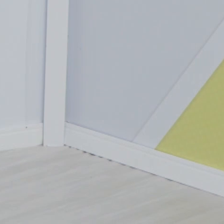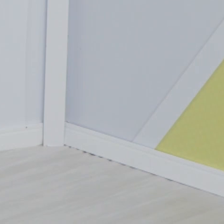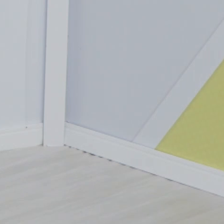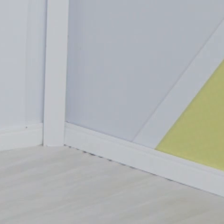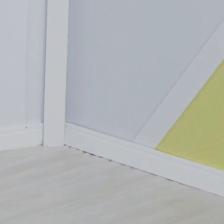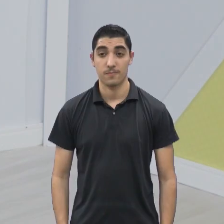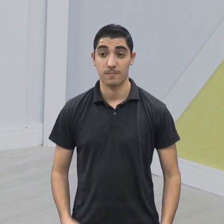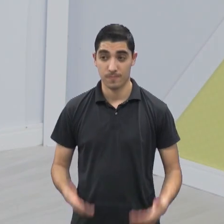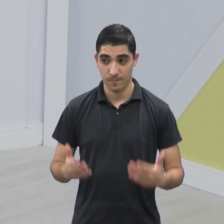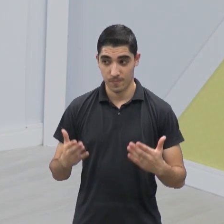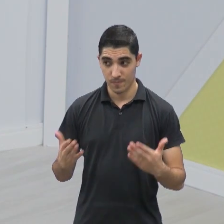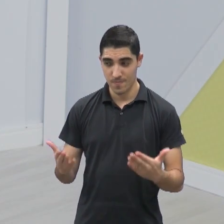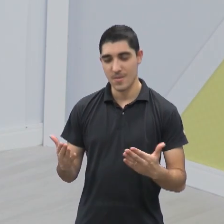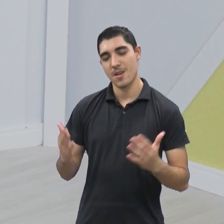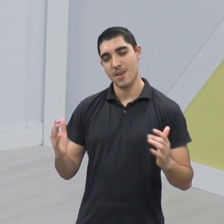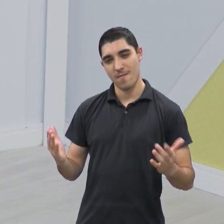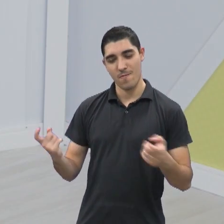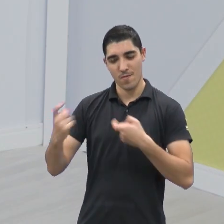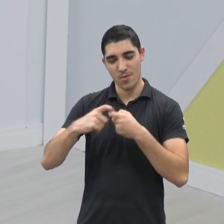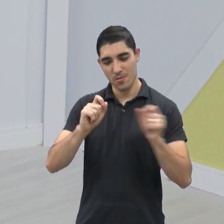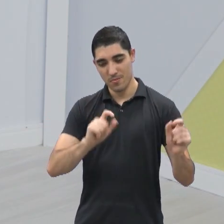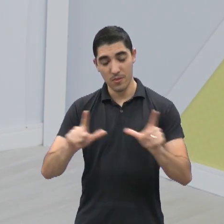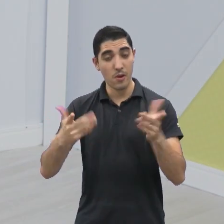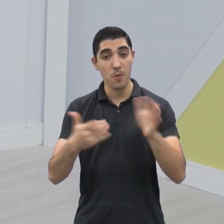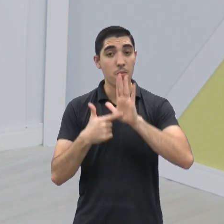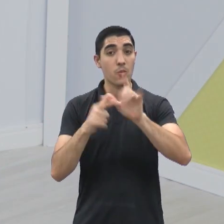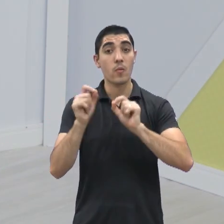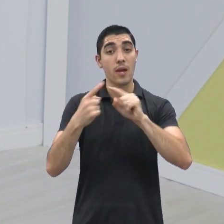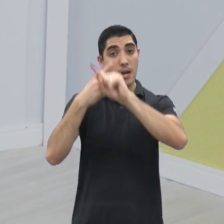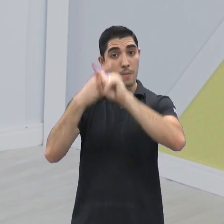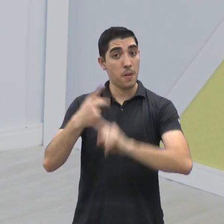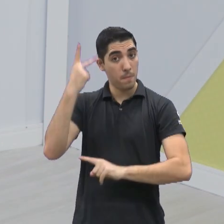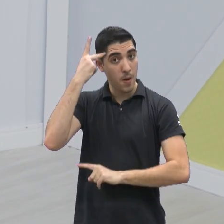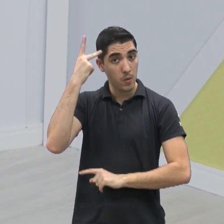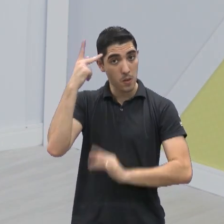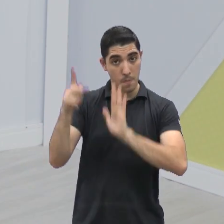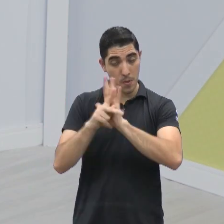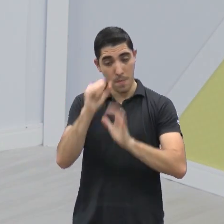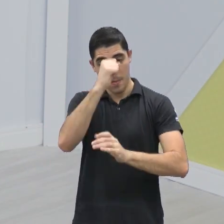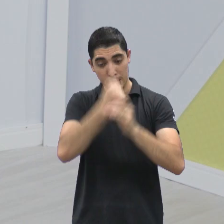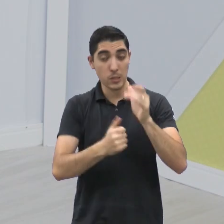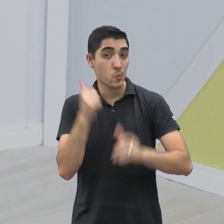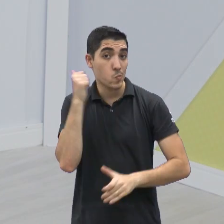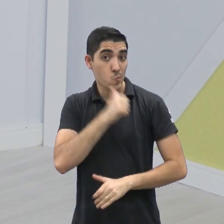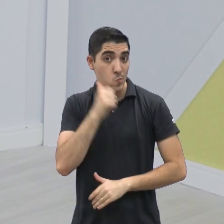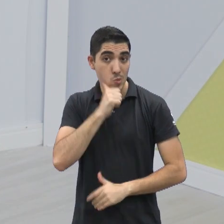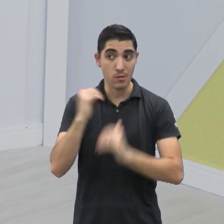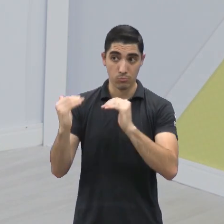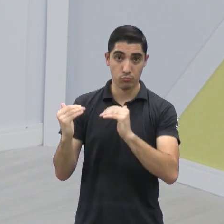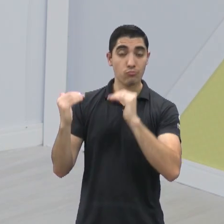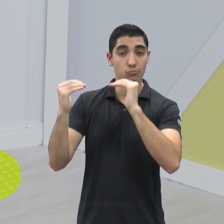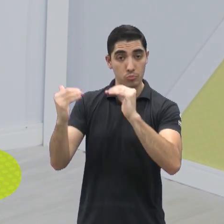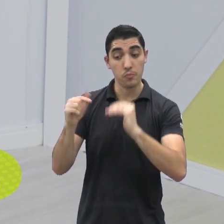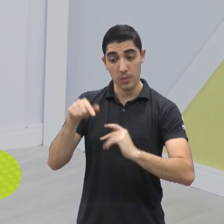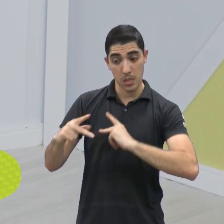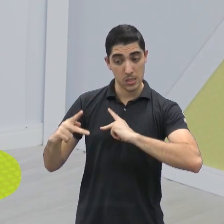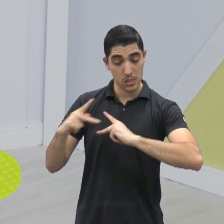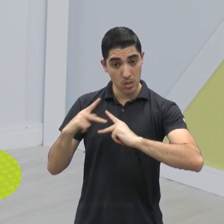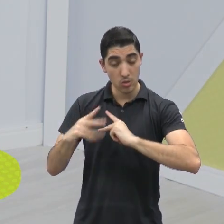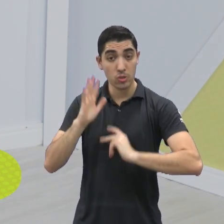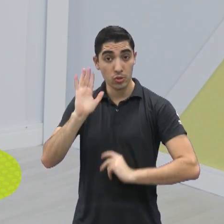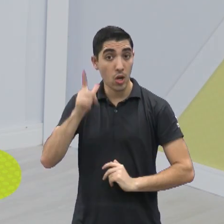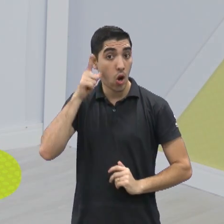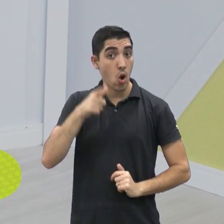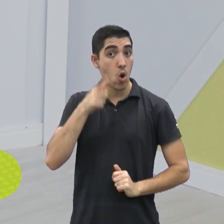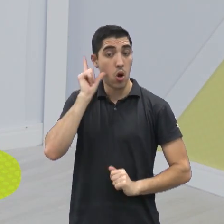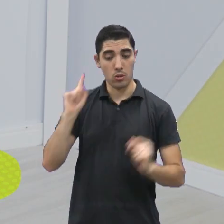Muito bem, estamos de volta com a Hora do Esporte, falando agora do Campeonato Paulista de Basquete Feminino Adulto. As meninas do São José entraram em quadra